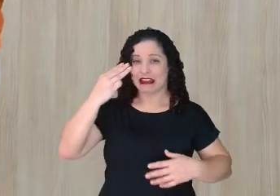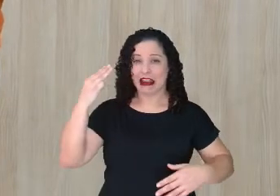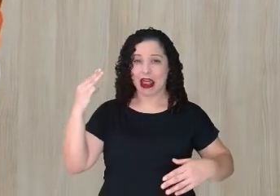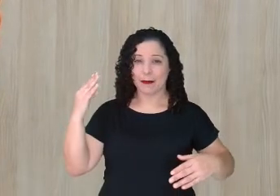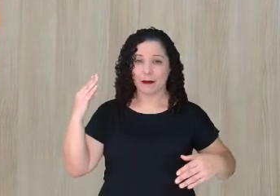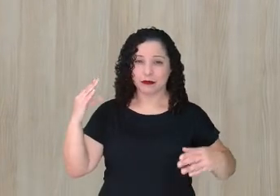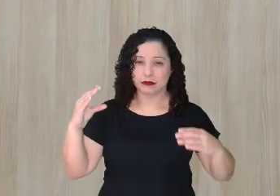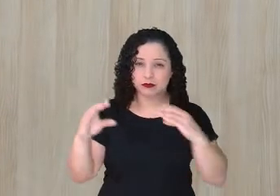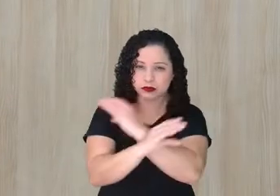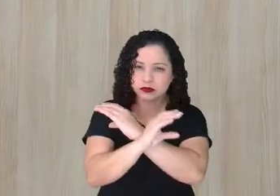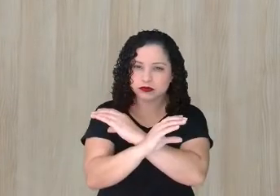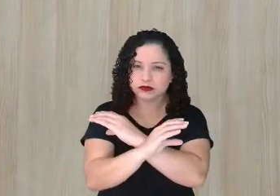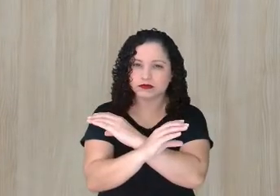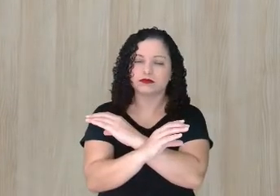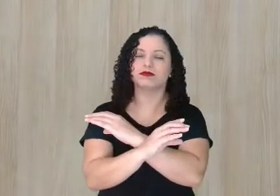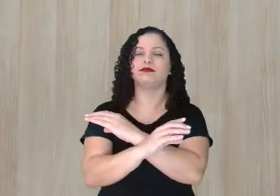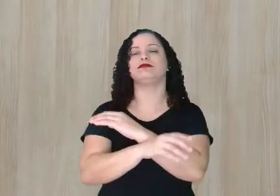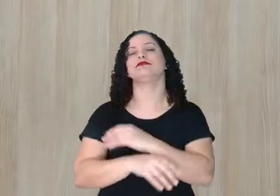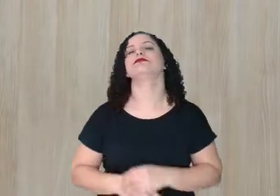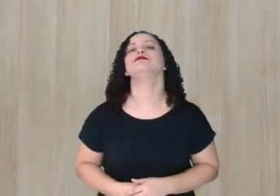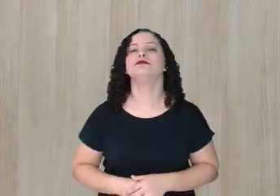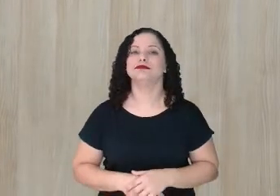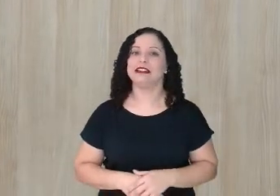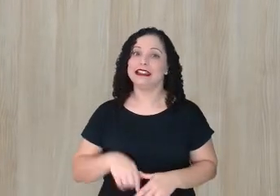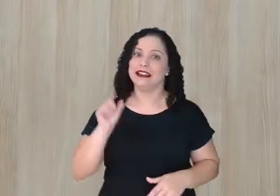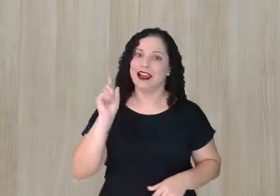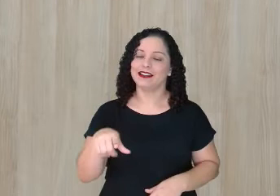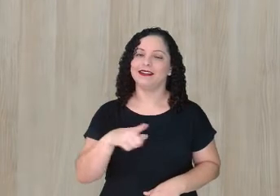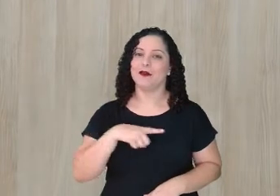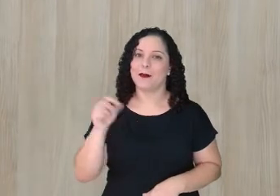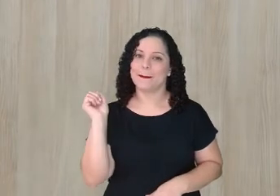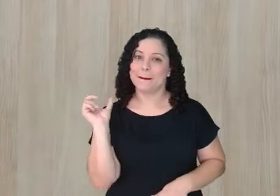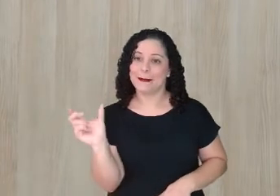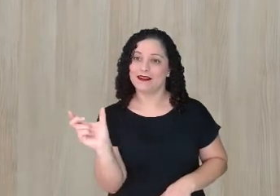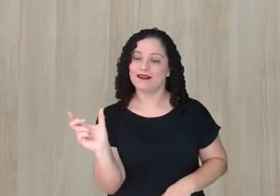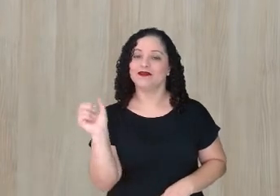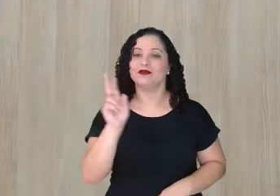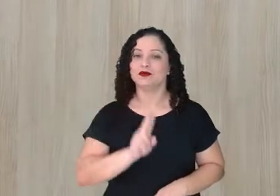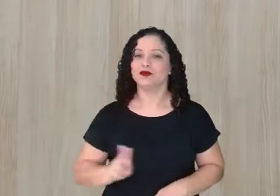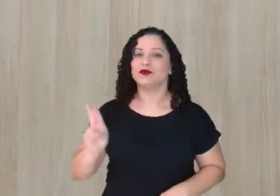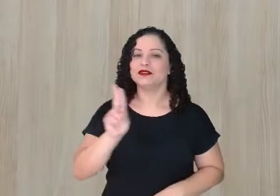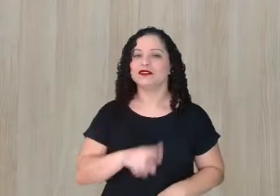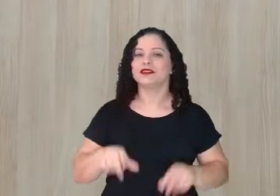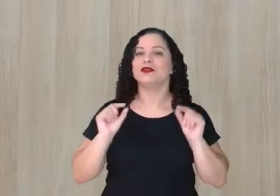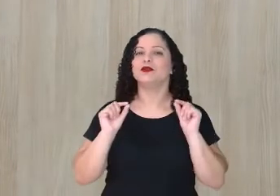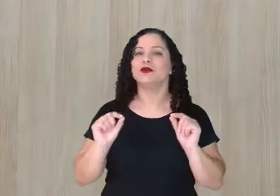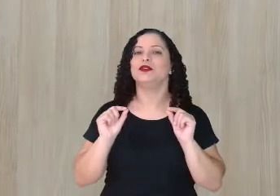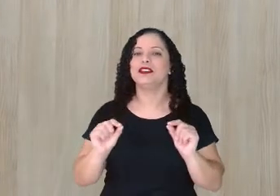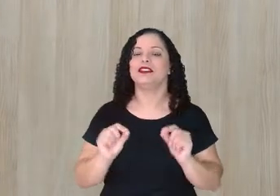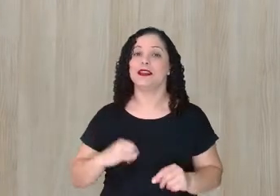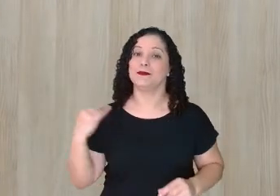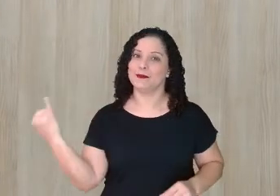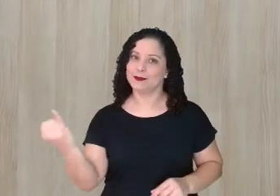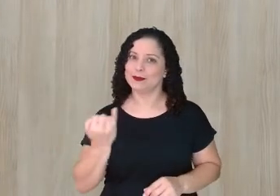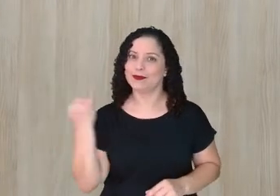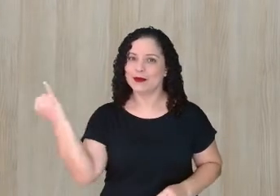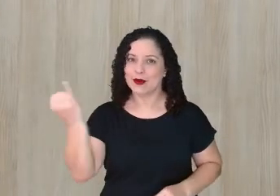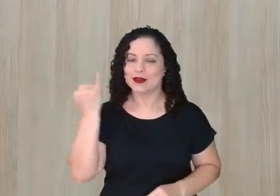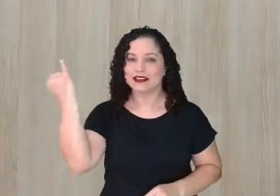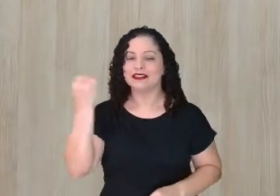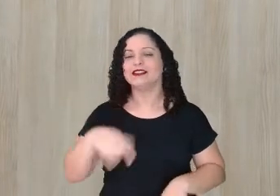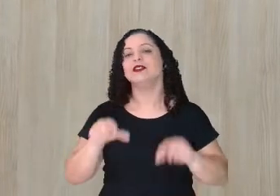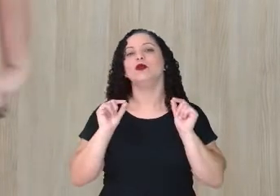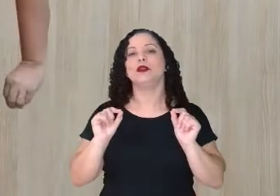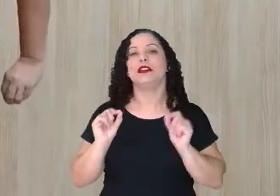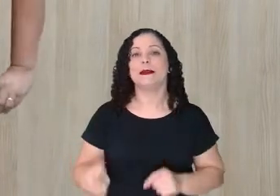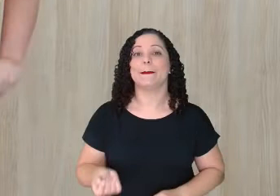conhecimento. E aí tem uma palavra, né, que está sendo muito usada pelos coaches da vida, não é? Que são importantes na nossa vida, os